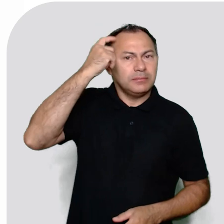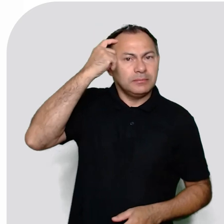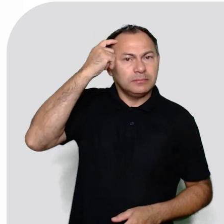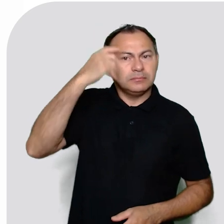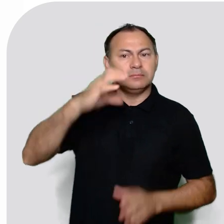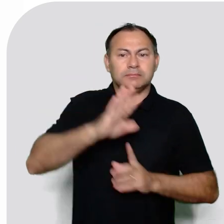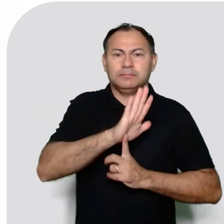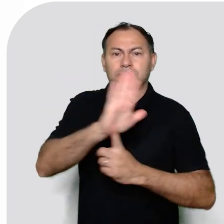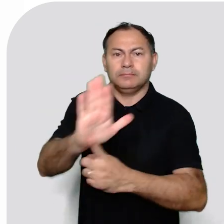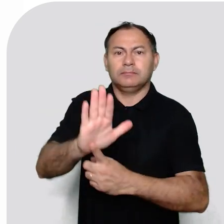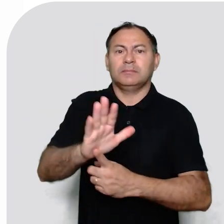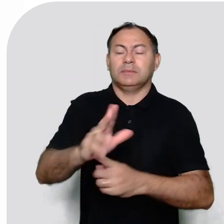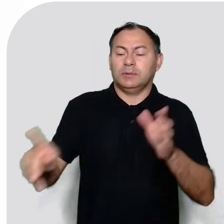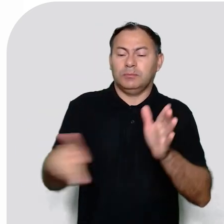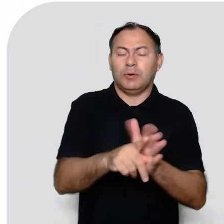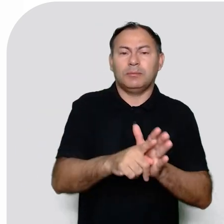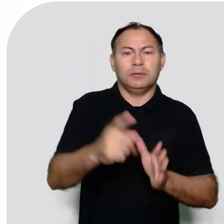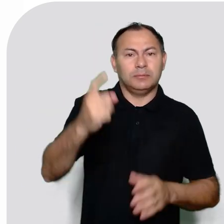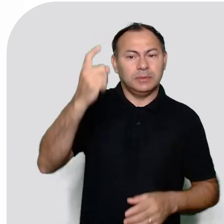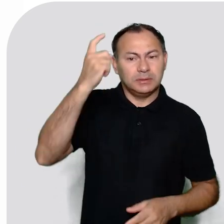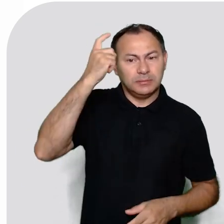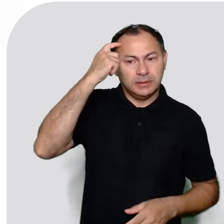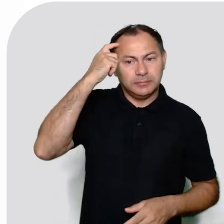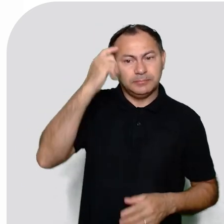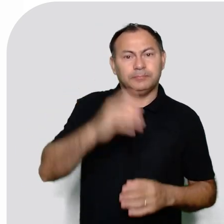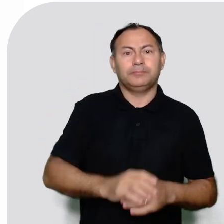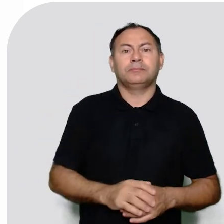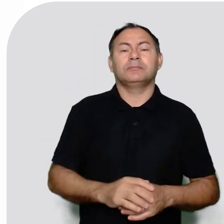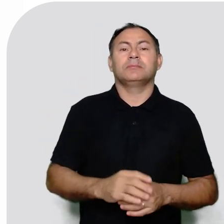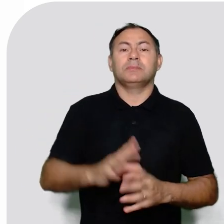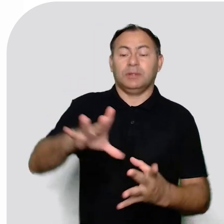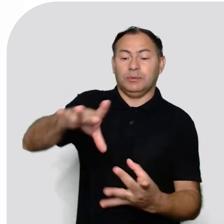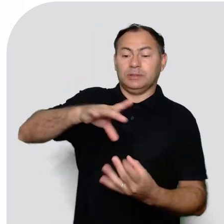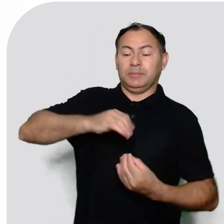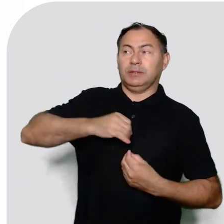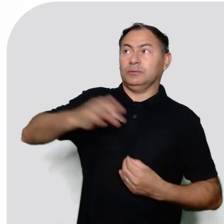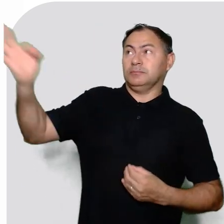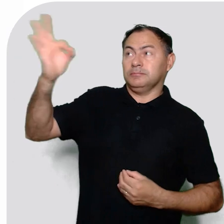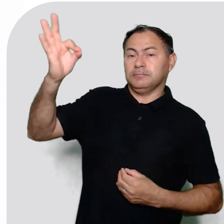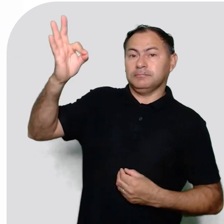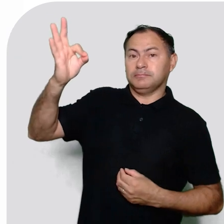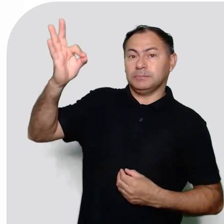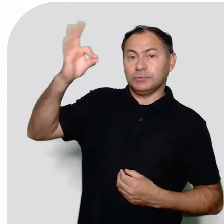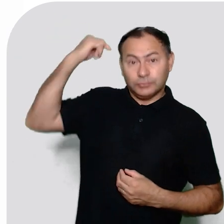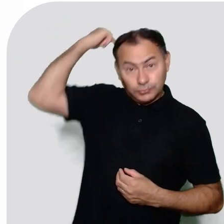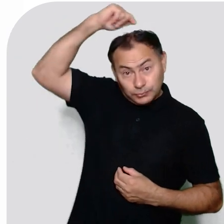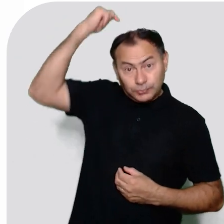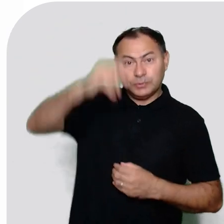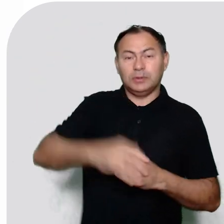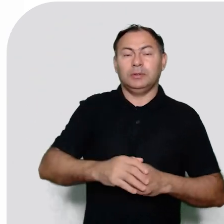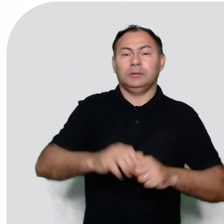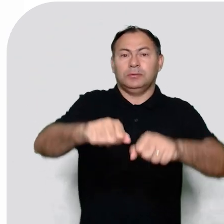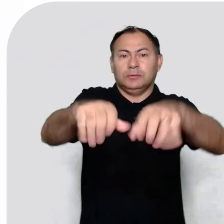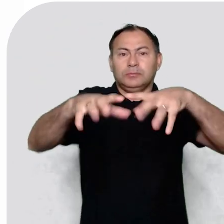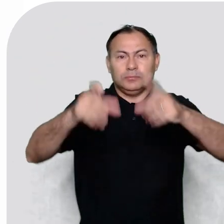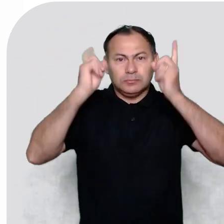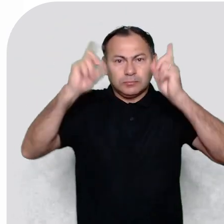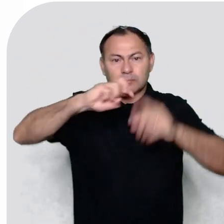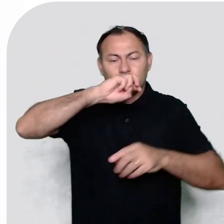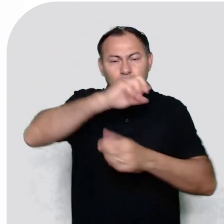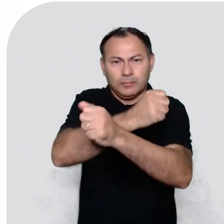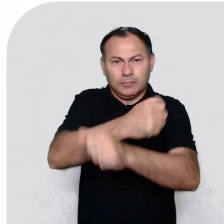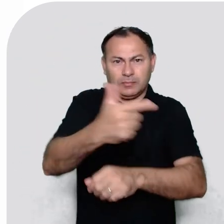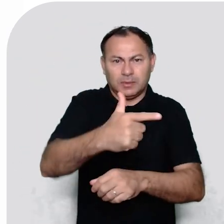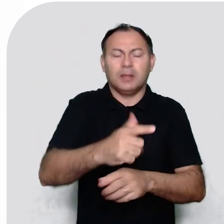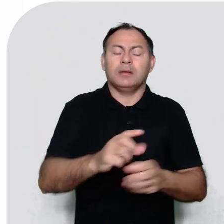de manifestação do próprio pensamento. No espírito do concílio, se pede para fortalecer o diálogo entre